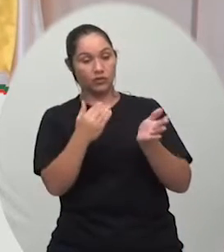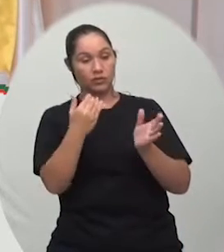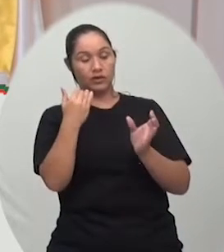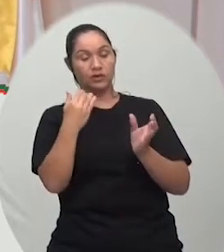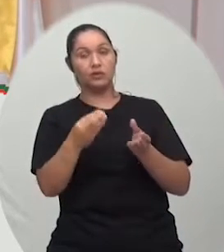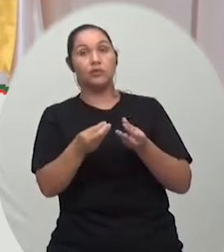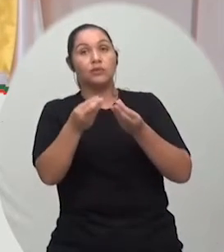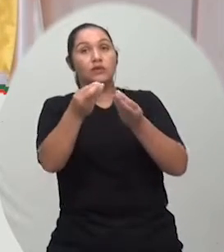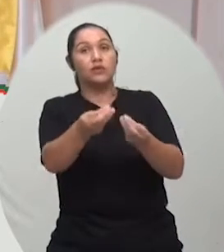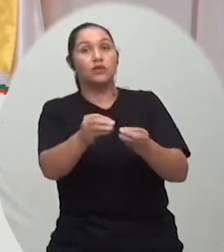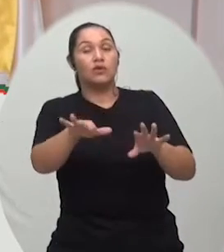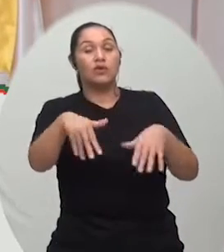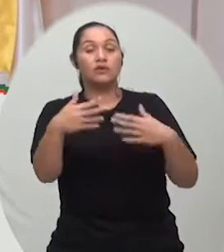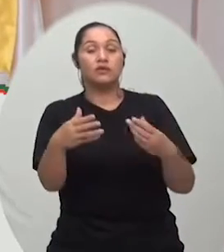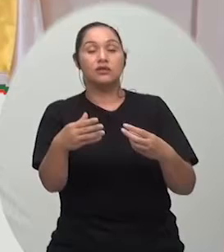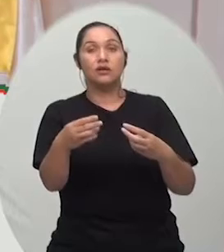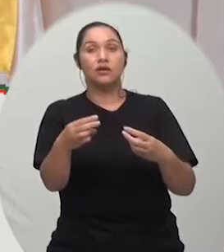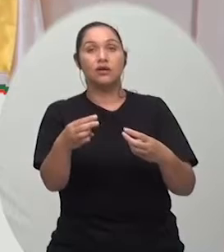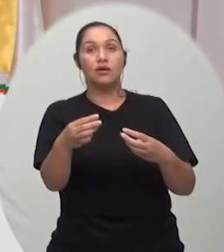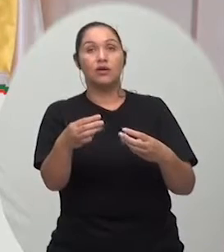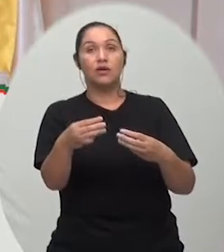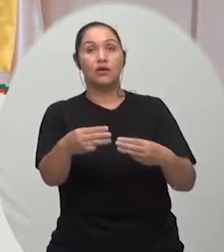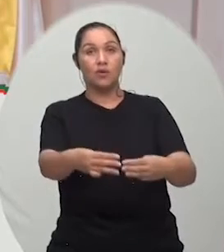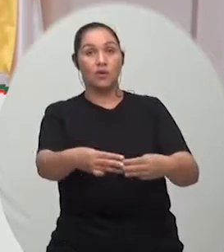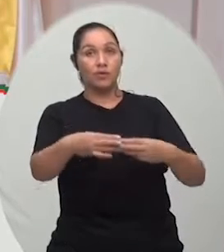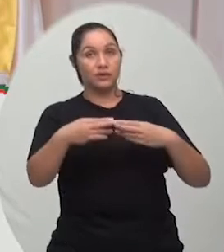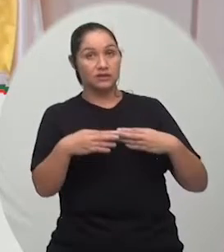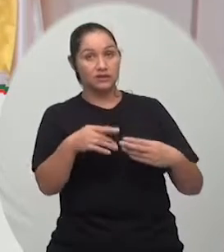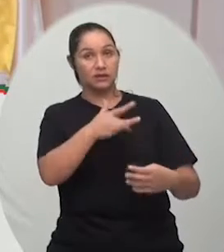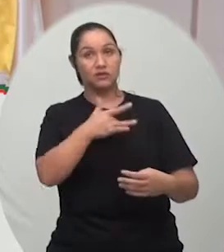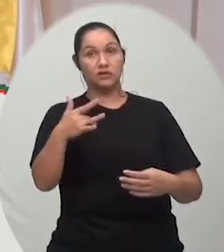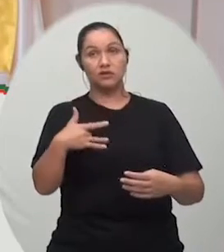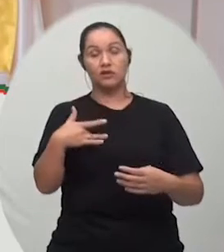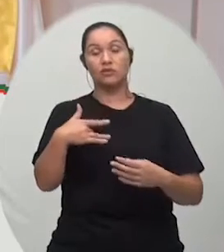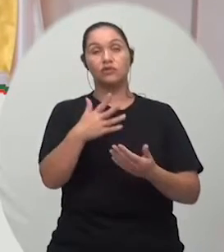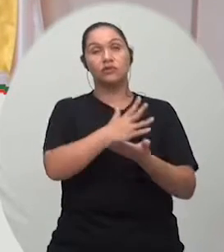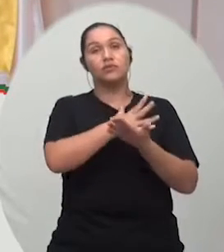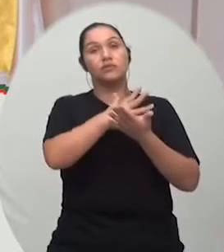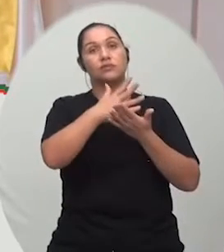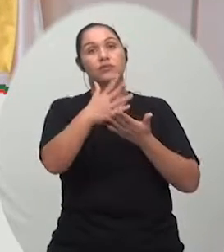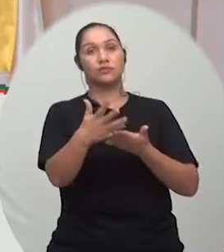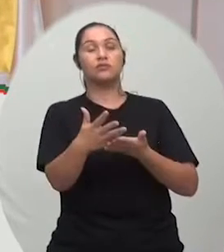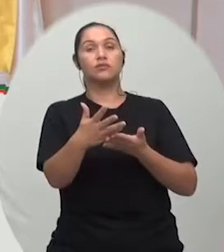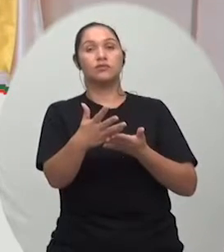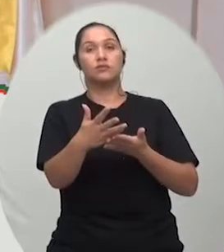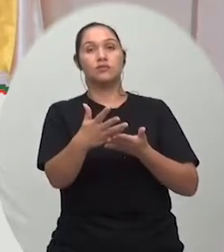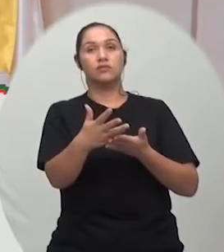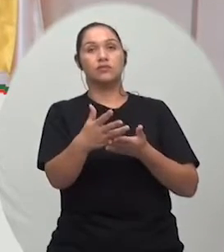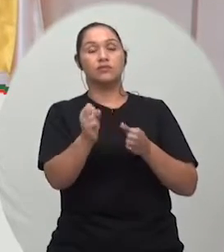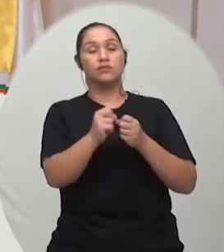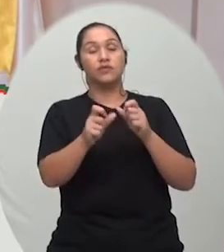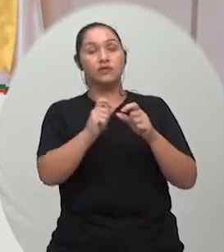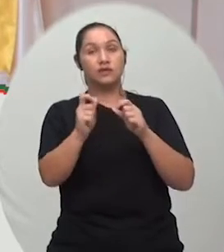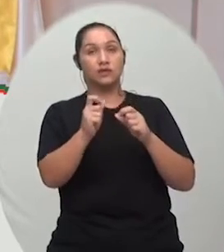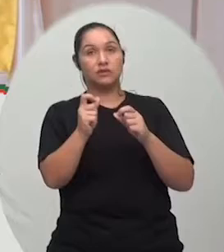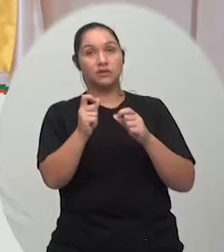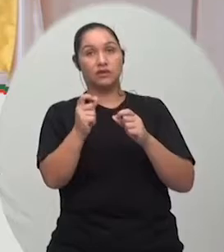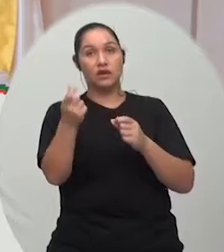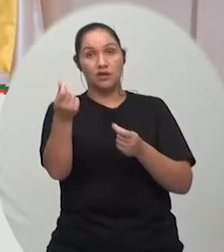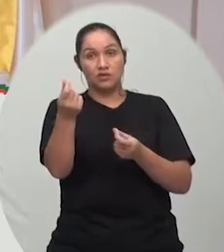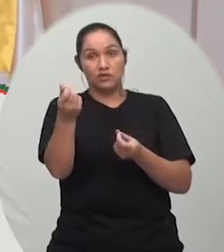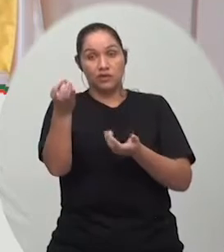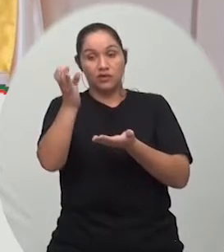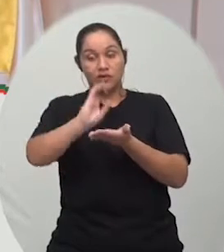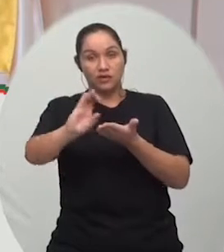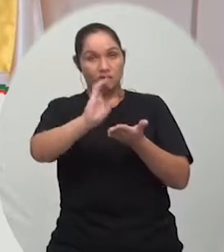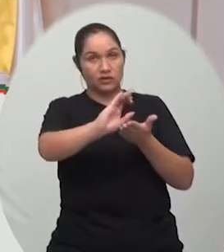possa assumir o custeio dessa unidade, uma vez ela construída e funcionando, sendo